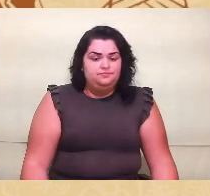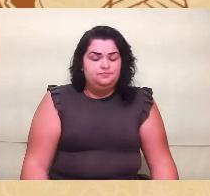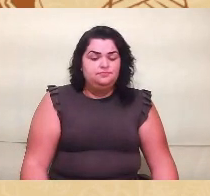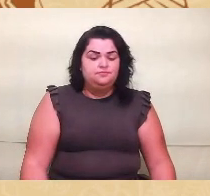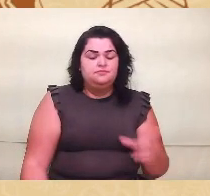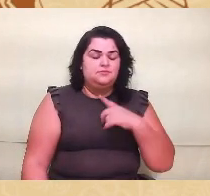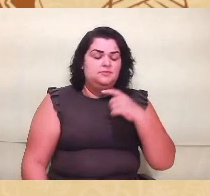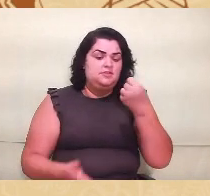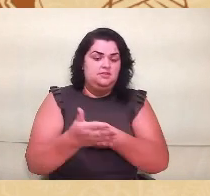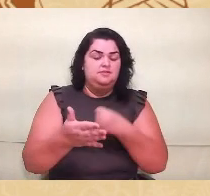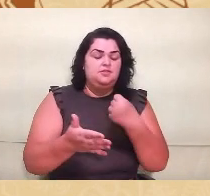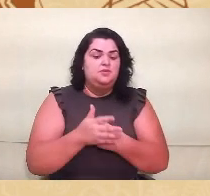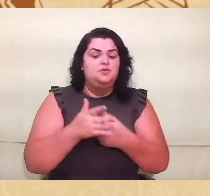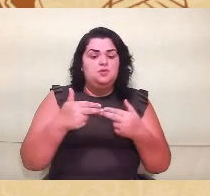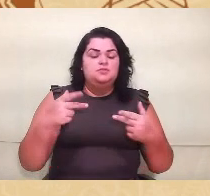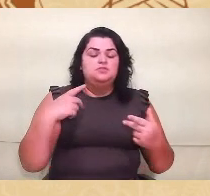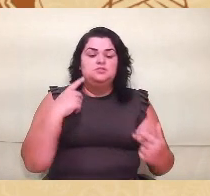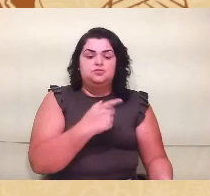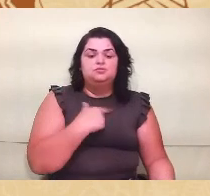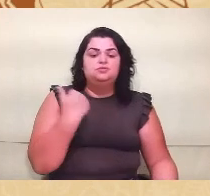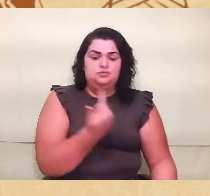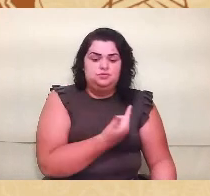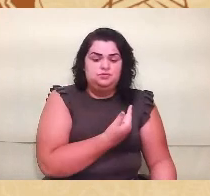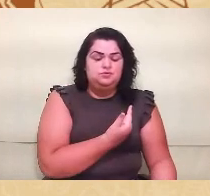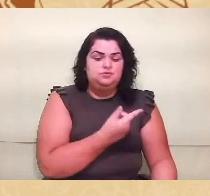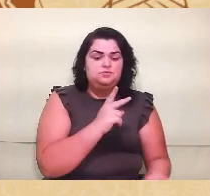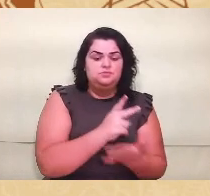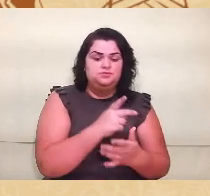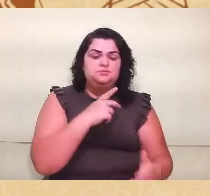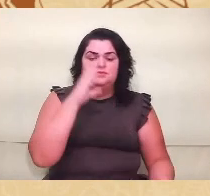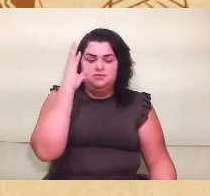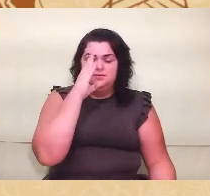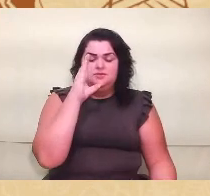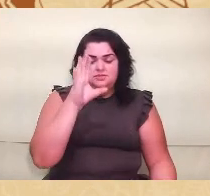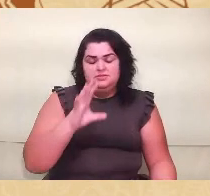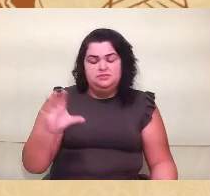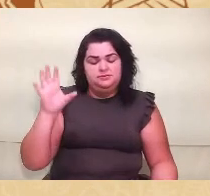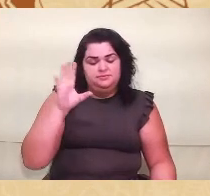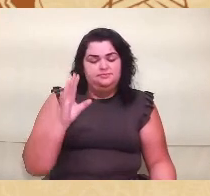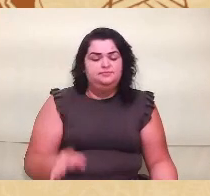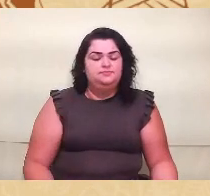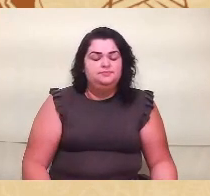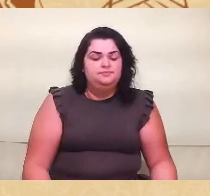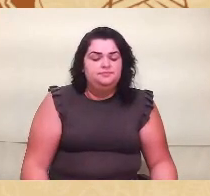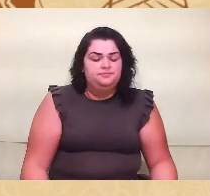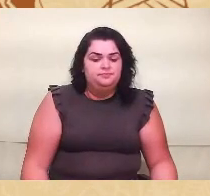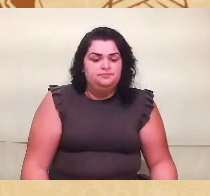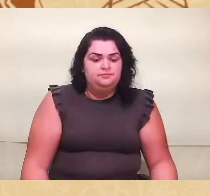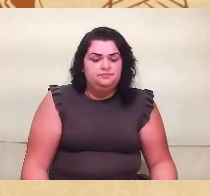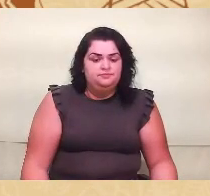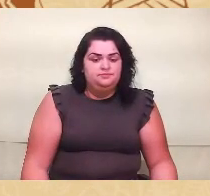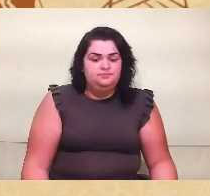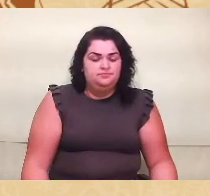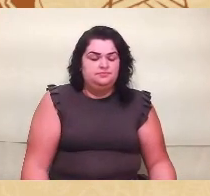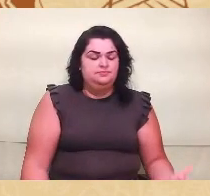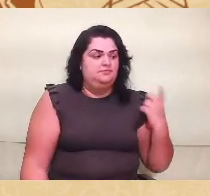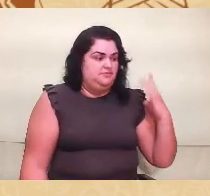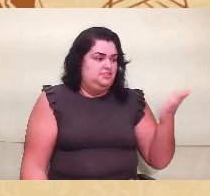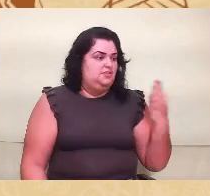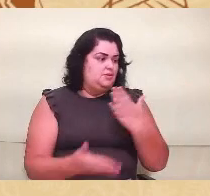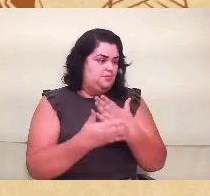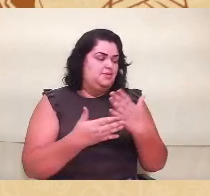reivindicando algo nosso, algo brasileiro. E, então, desde já, eu